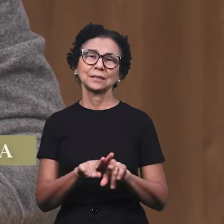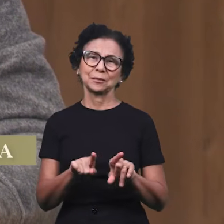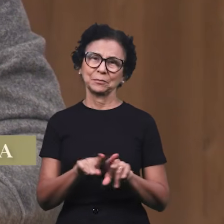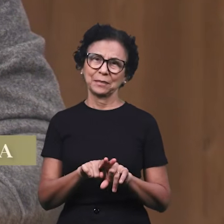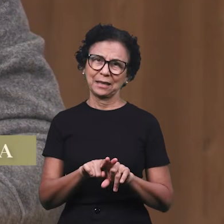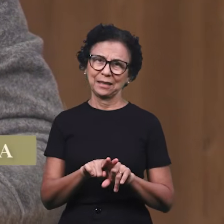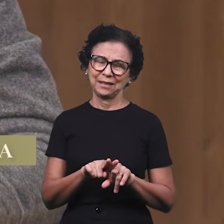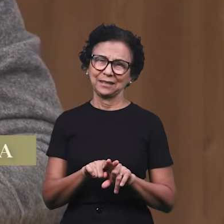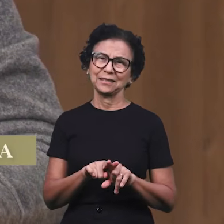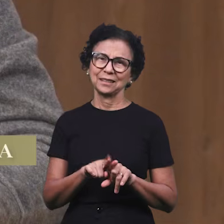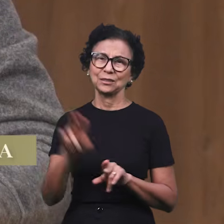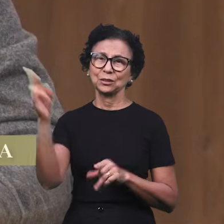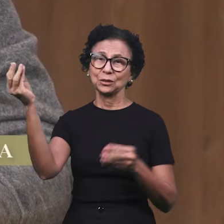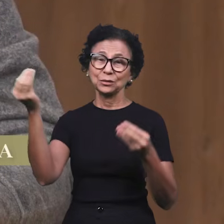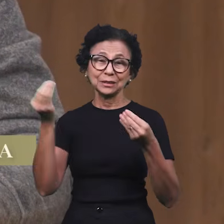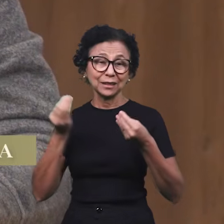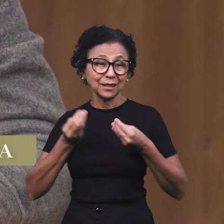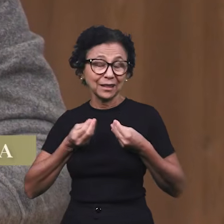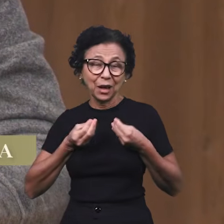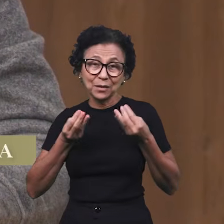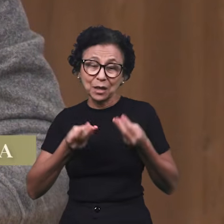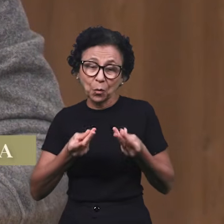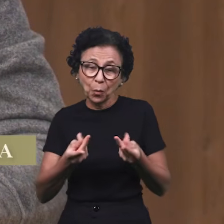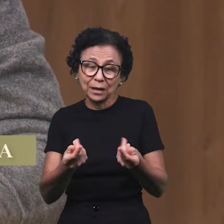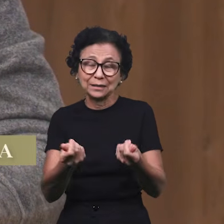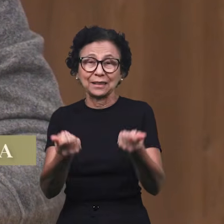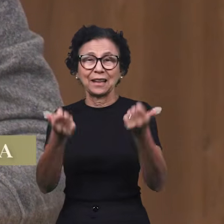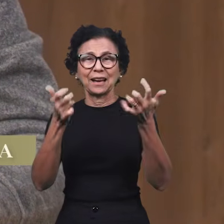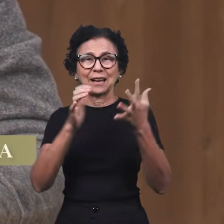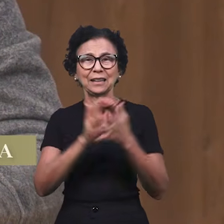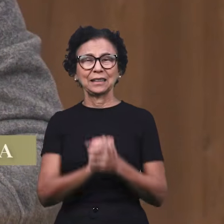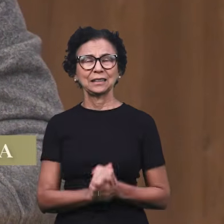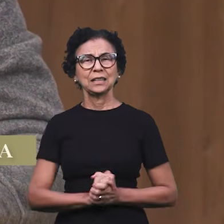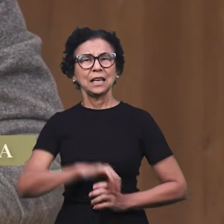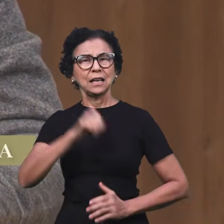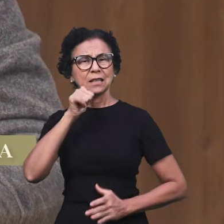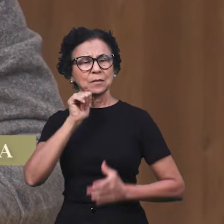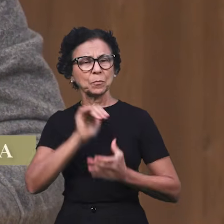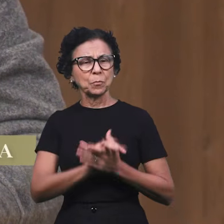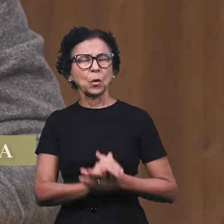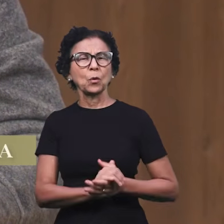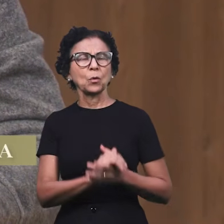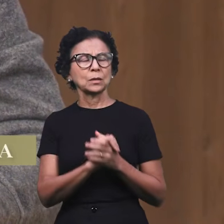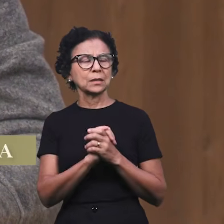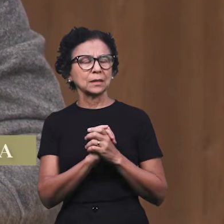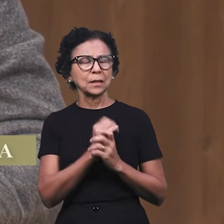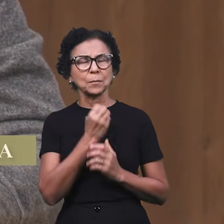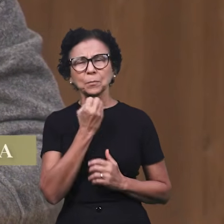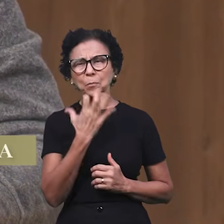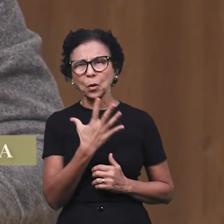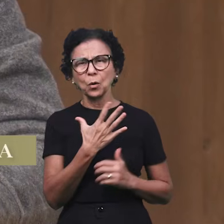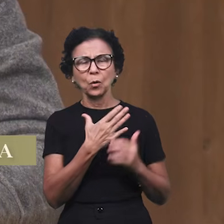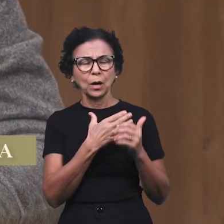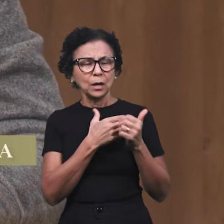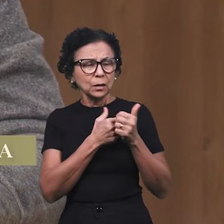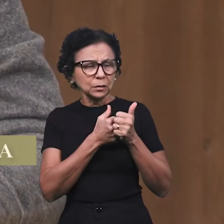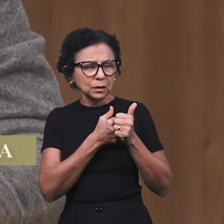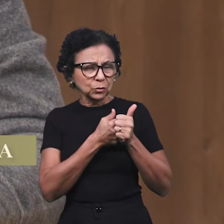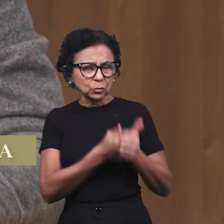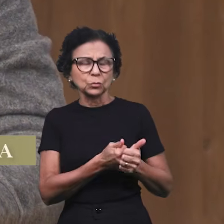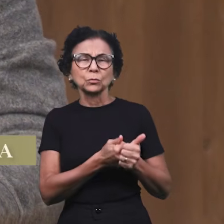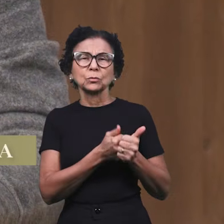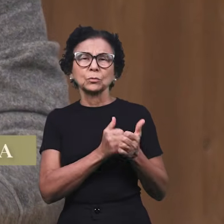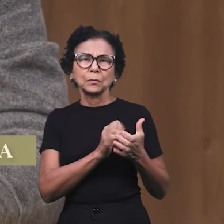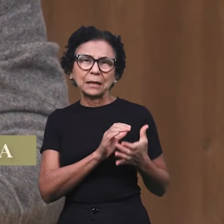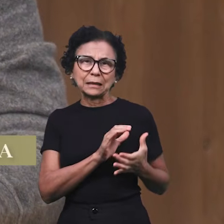faz companheira, bondosa, né? E torna aquele ambiente da casa aconchegante, estruturado, né? Para